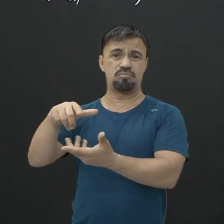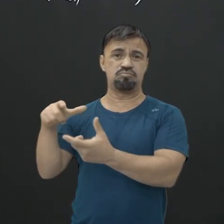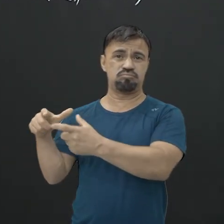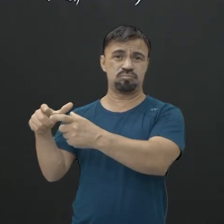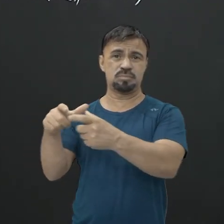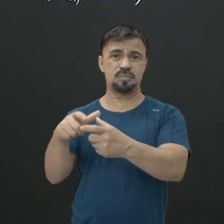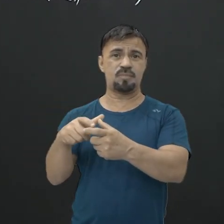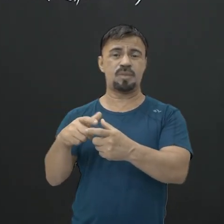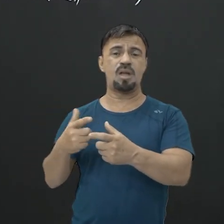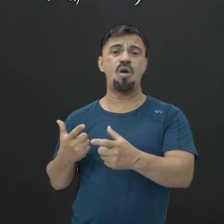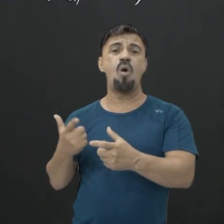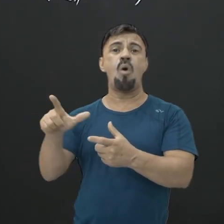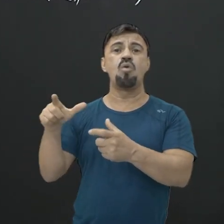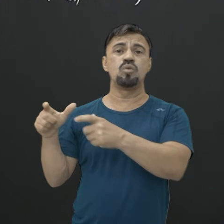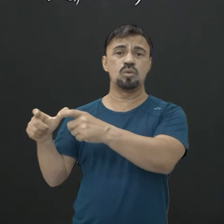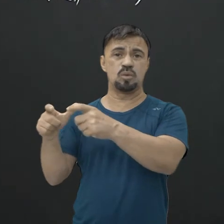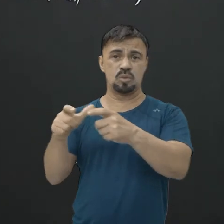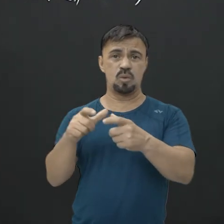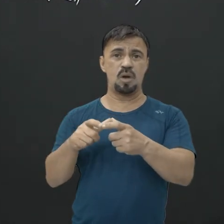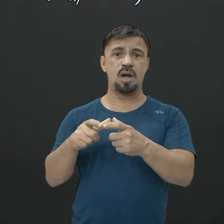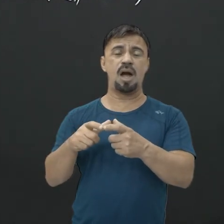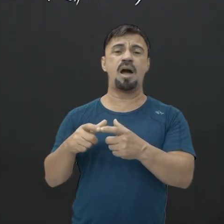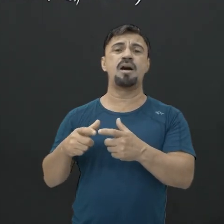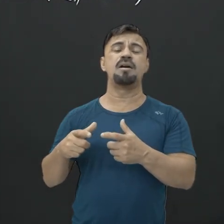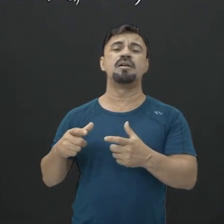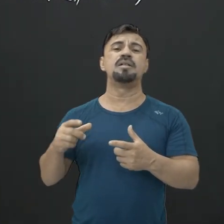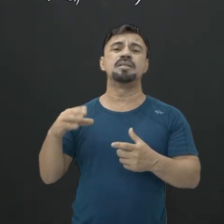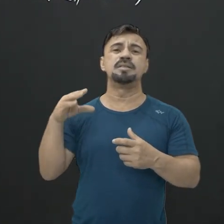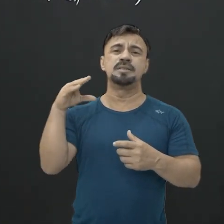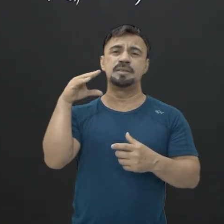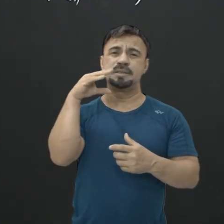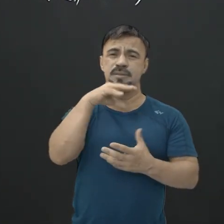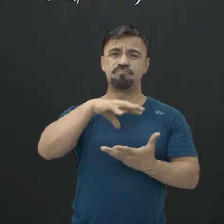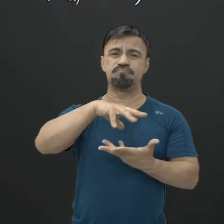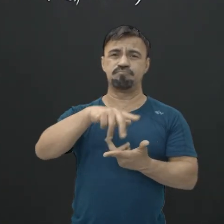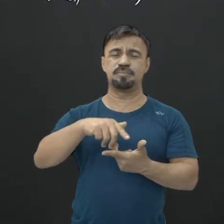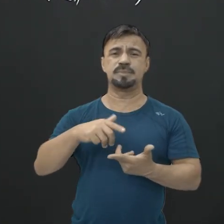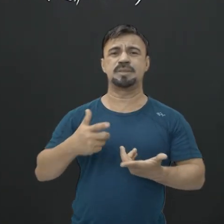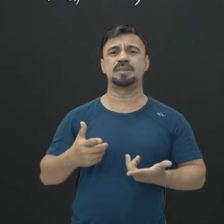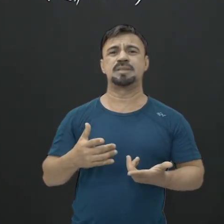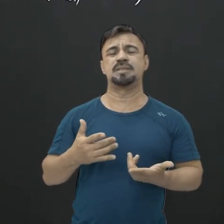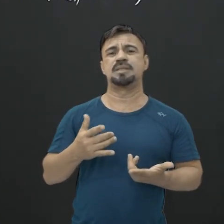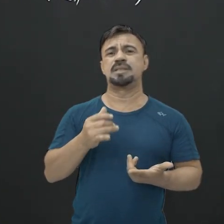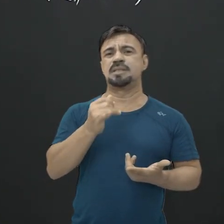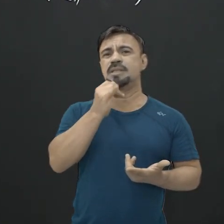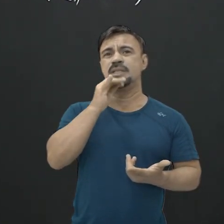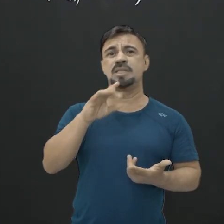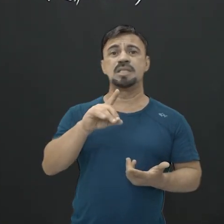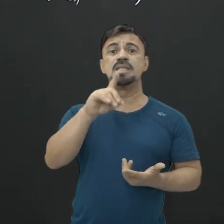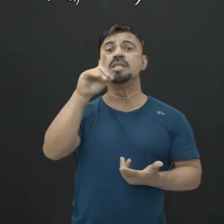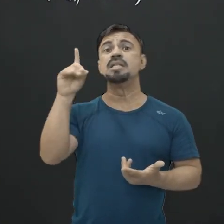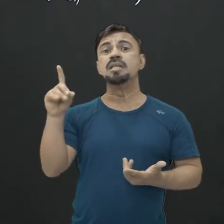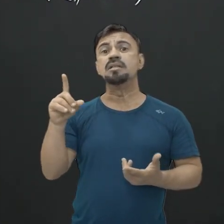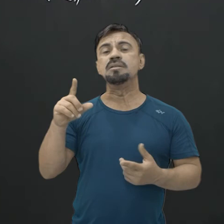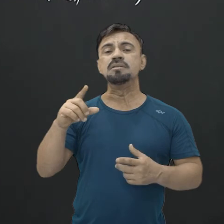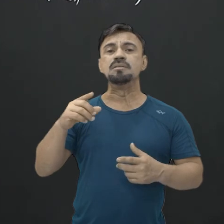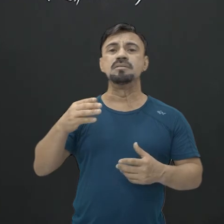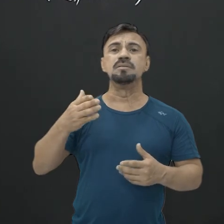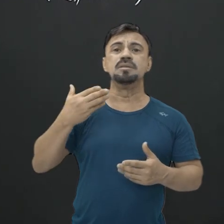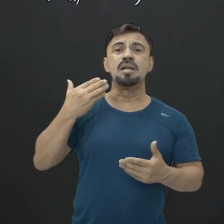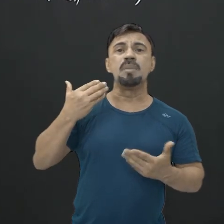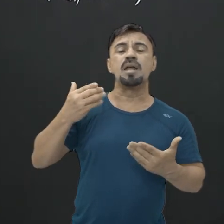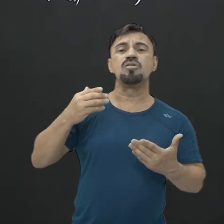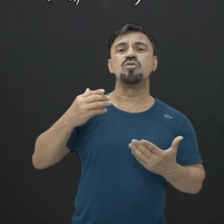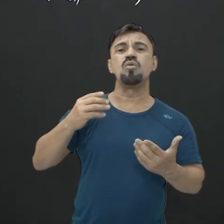maioria dos outros locais do planeta, o efeito estufa permite com que a gente não tenha, por exemplo, dias numa temperatura